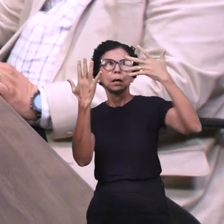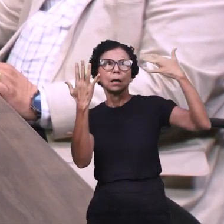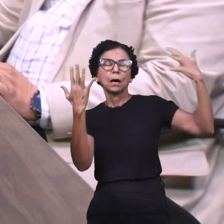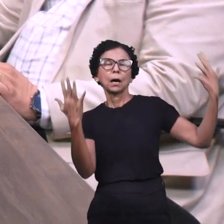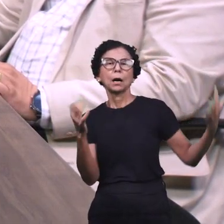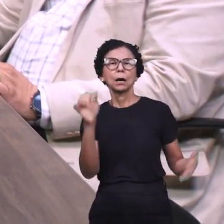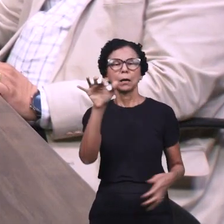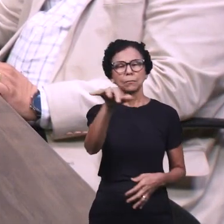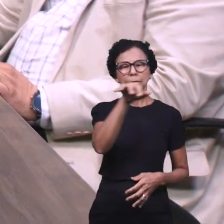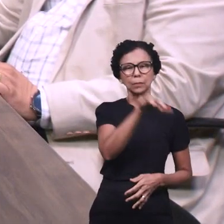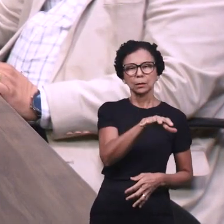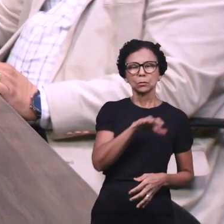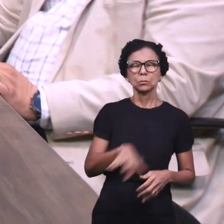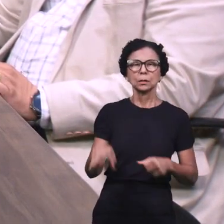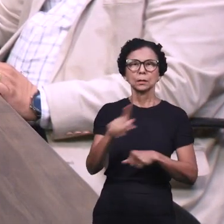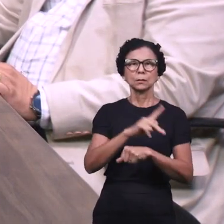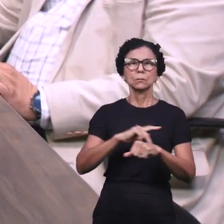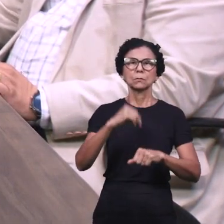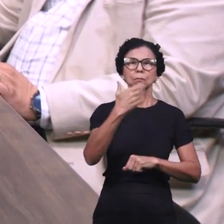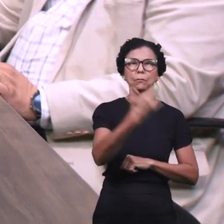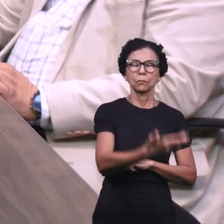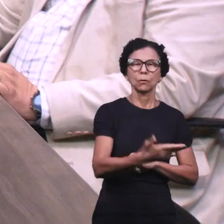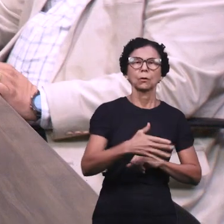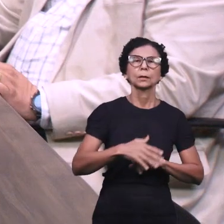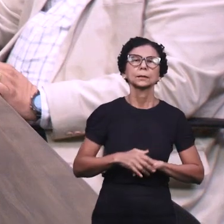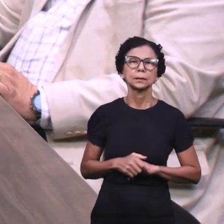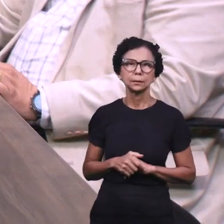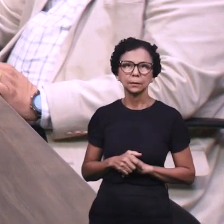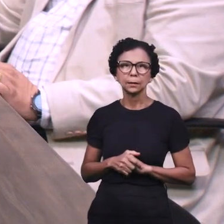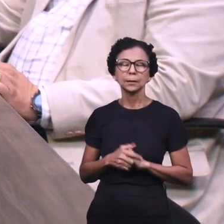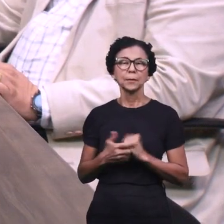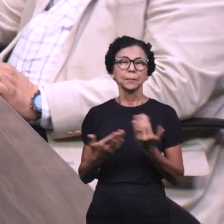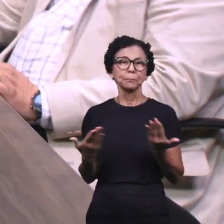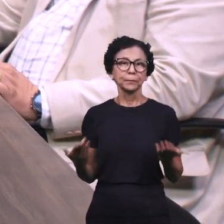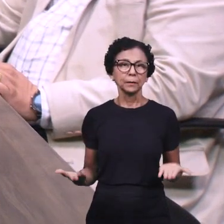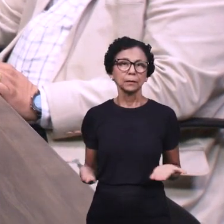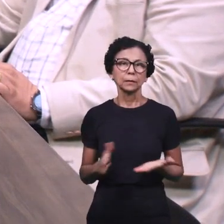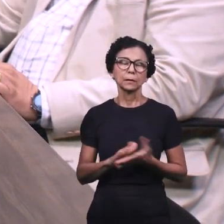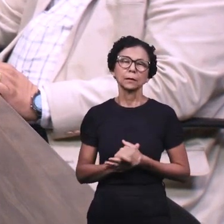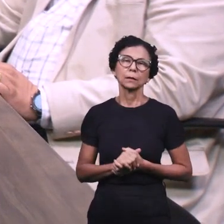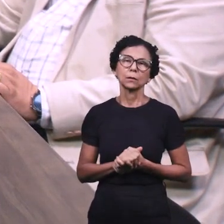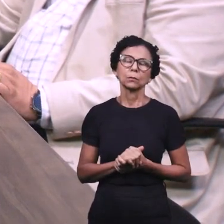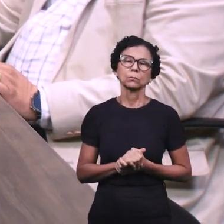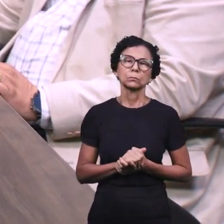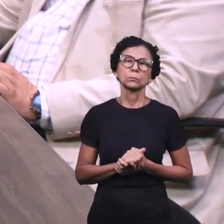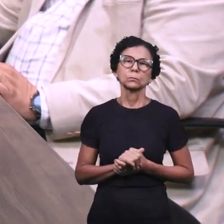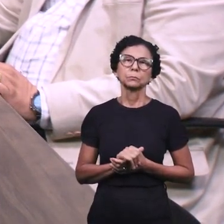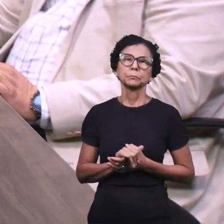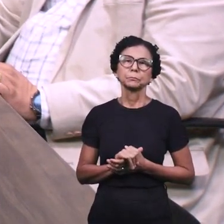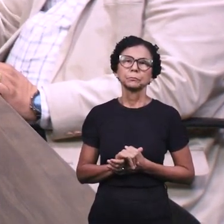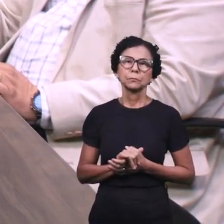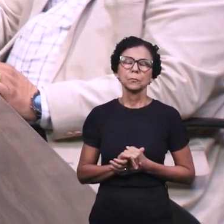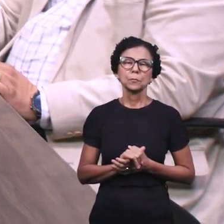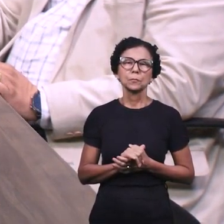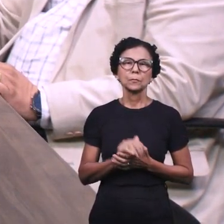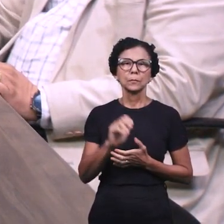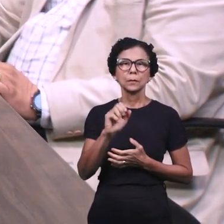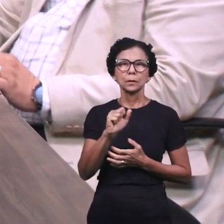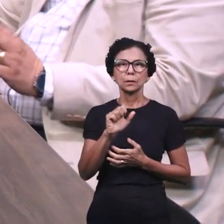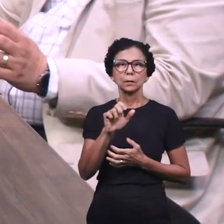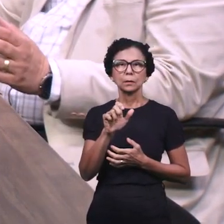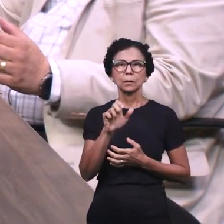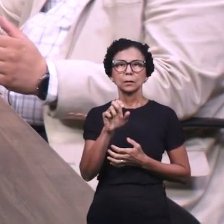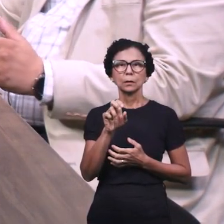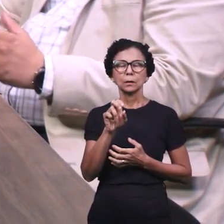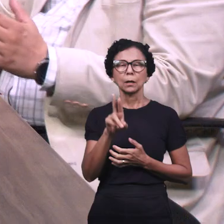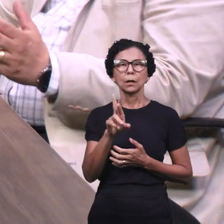Austrália. Então, o lugar ali na Austrália, por exemplo, que foi visto a aurora, é na mesma linha que está, por